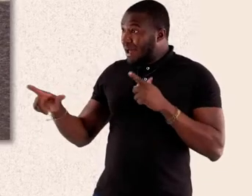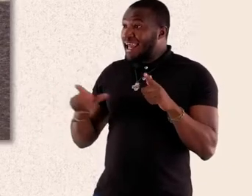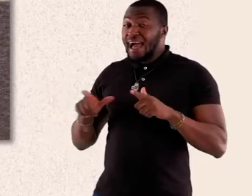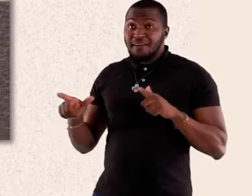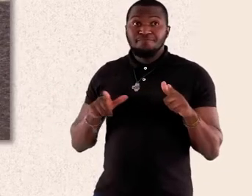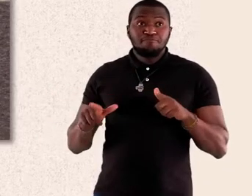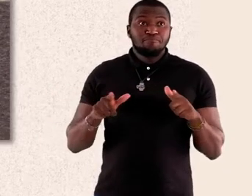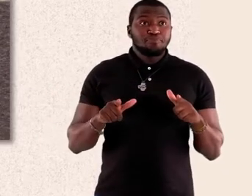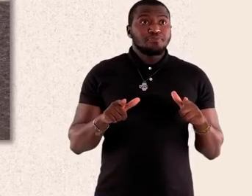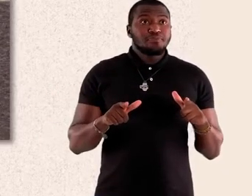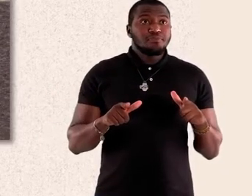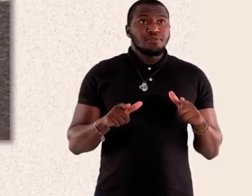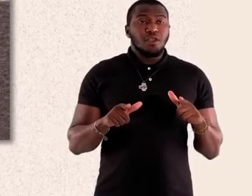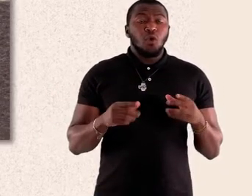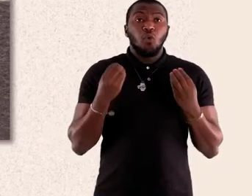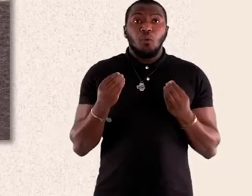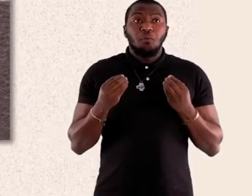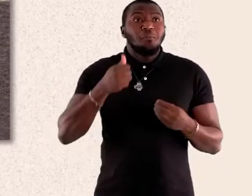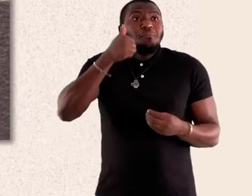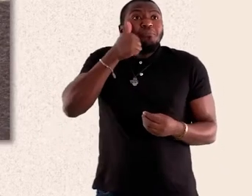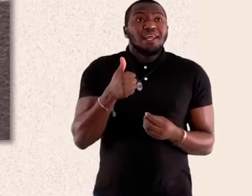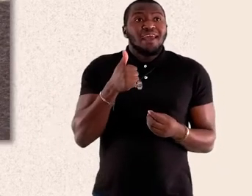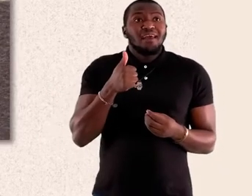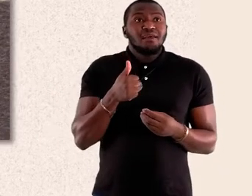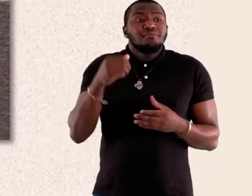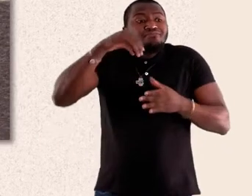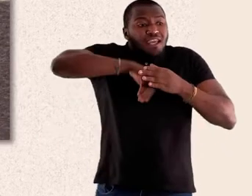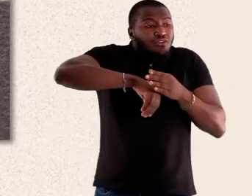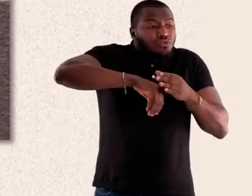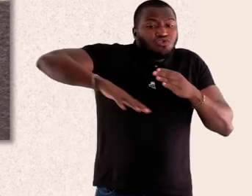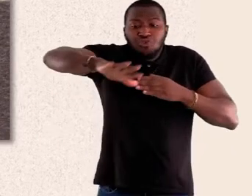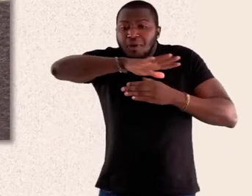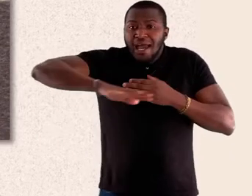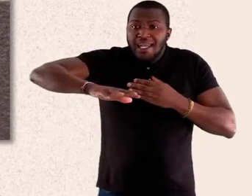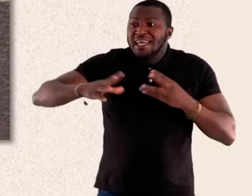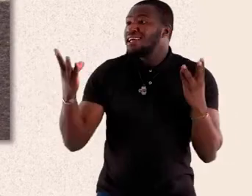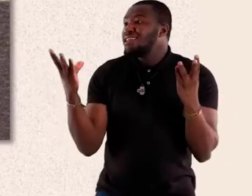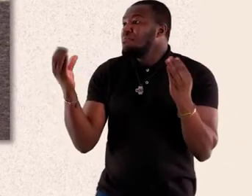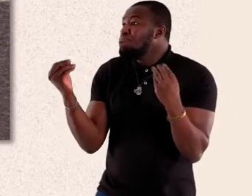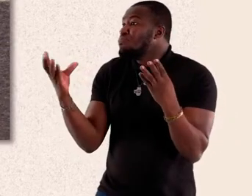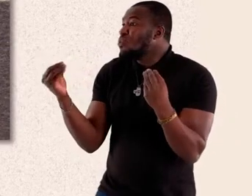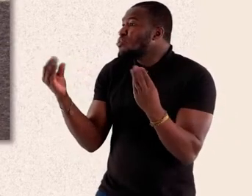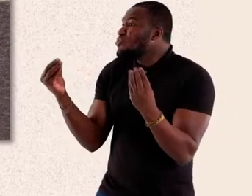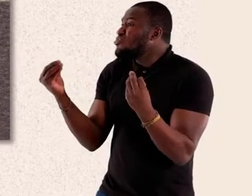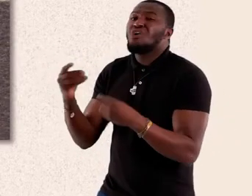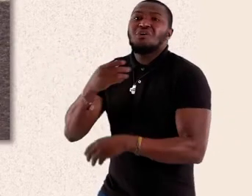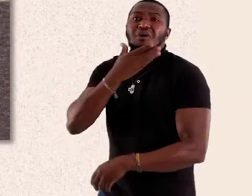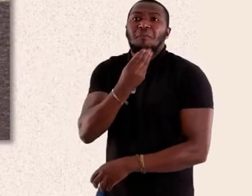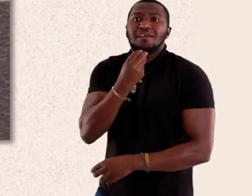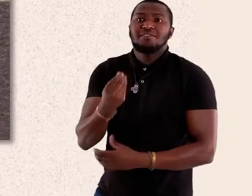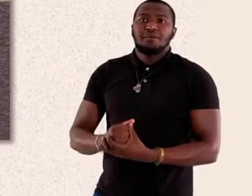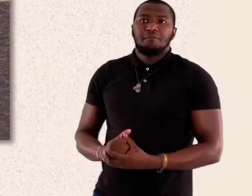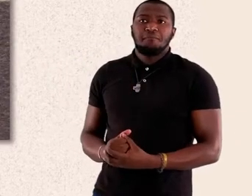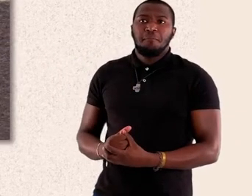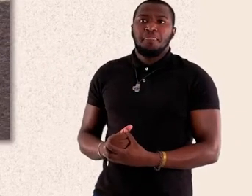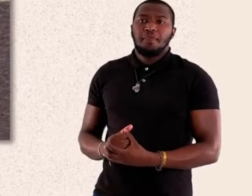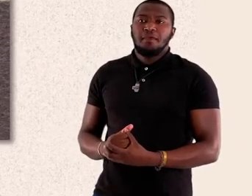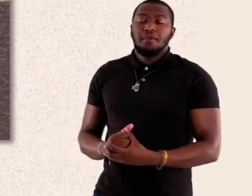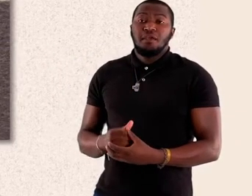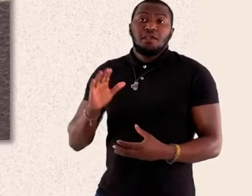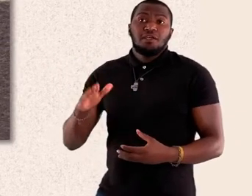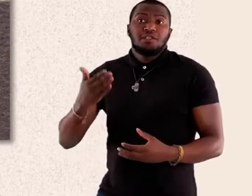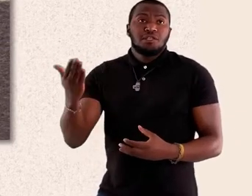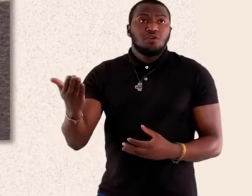nessa condição feminina no espaço Muito masculino Ah e quando eu